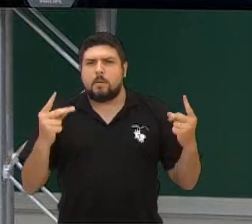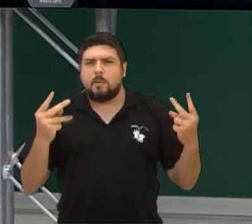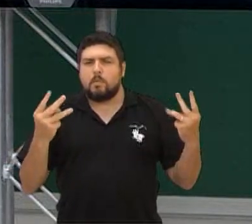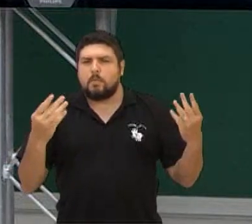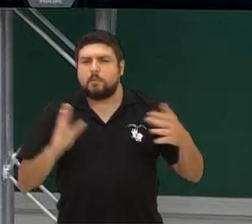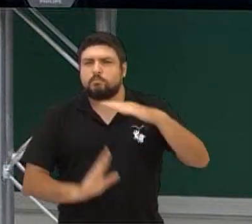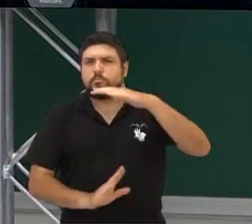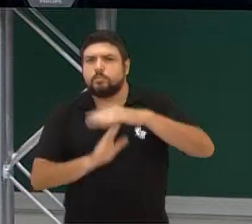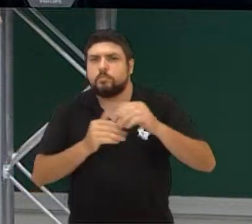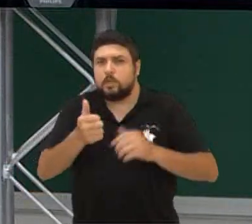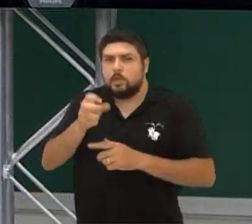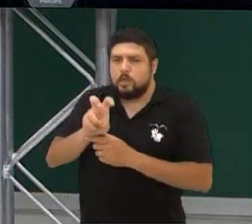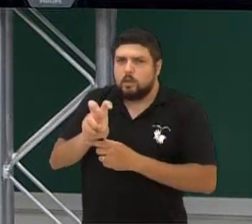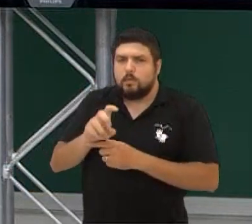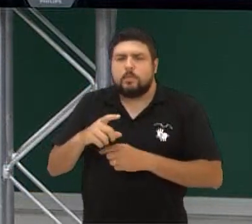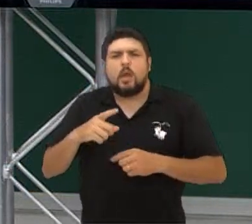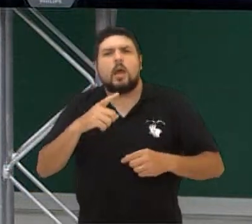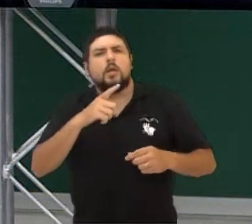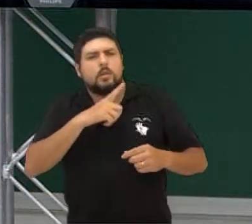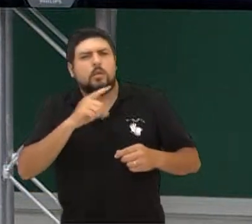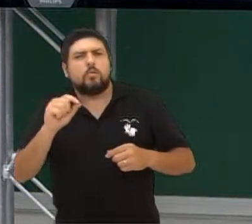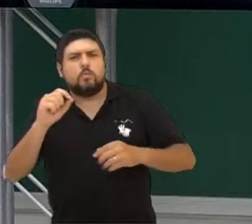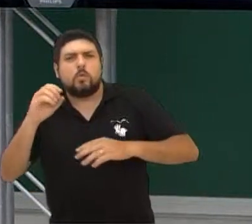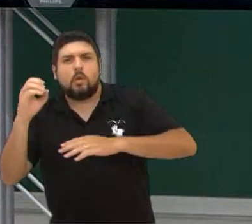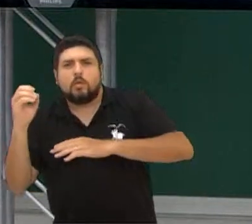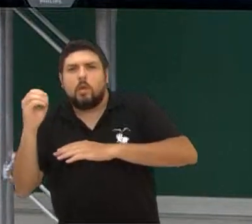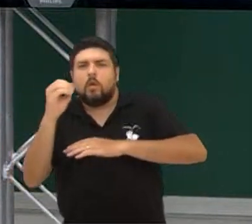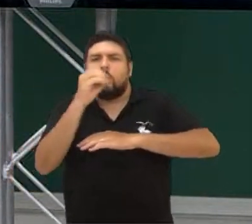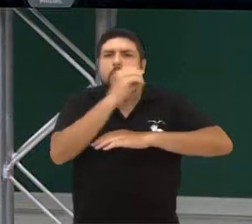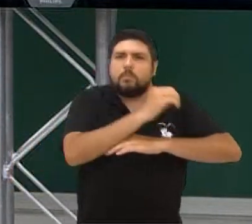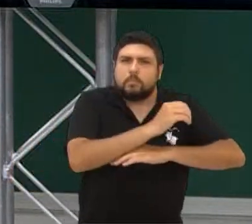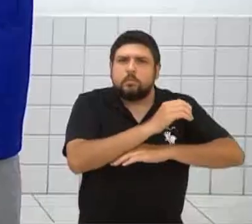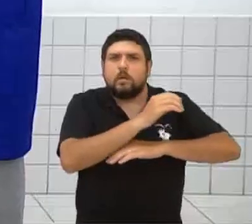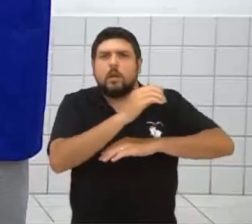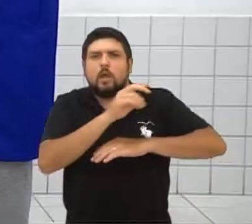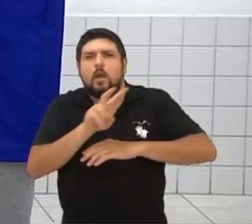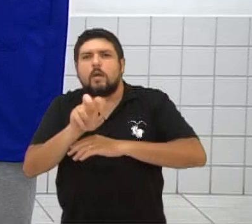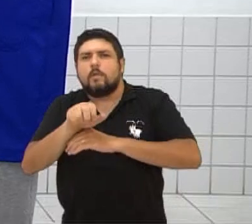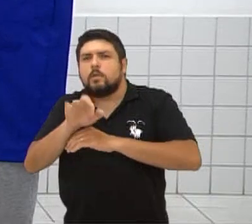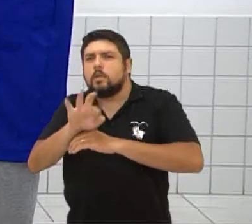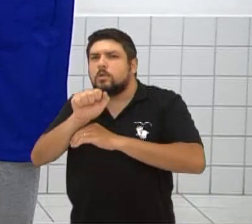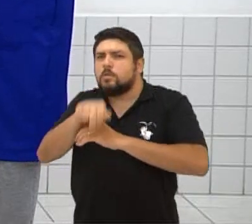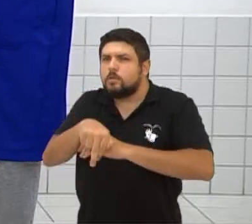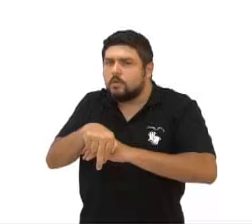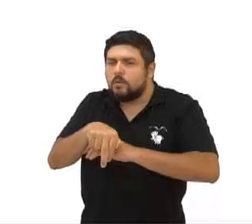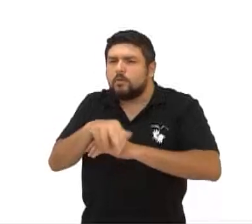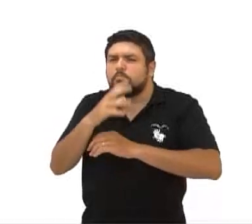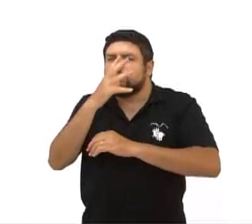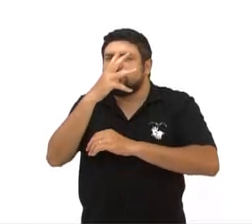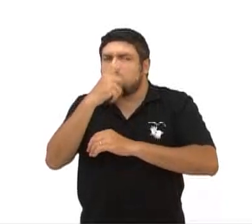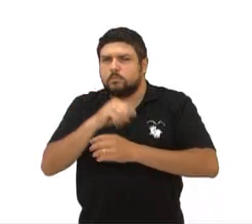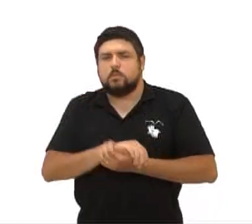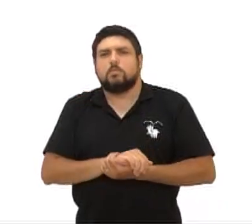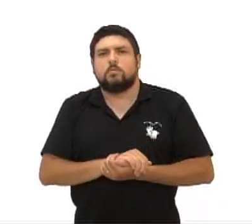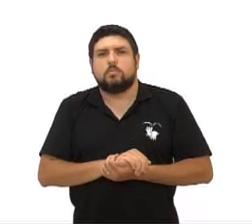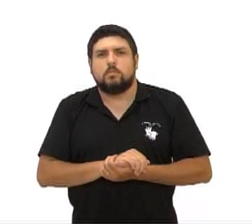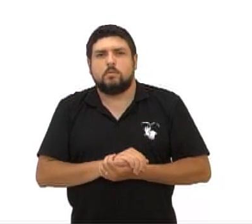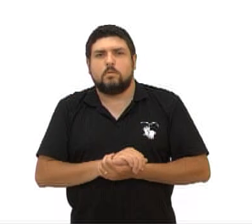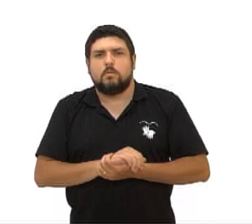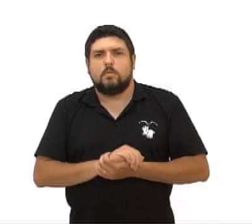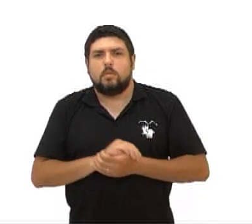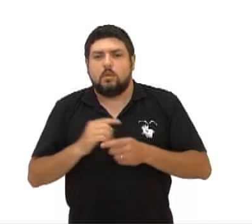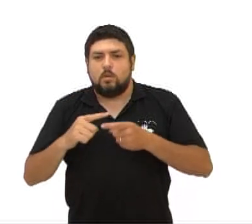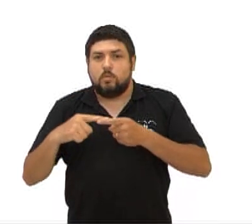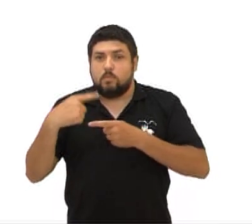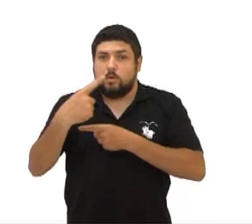questão da vantagem ainda, que deixava o jogo extremamente longo, né? No ano seguinte, então, foram acertadas as dimensões